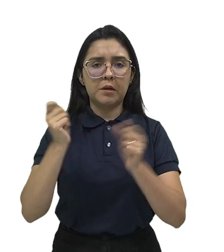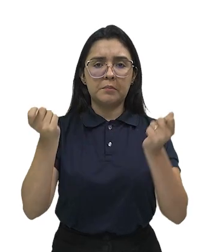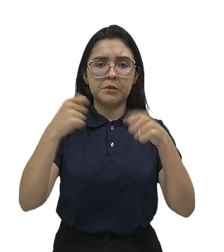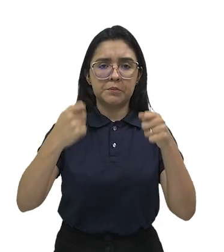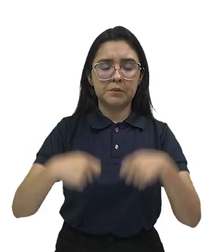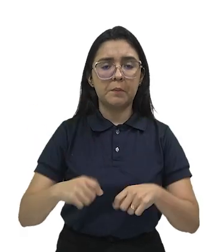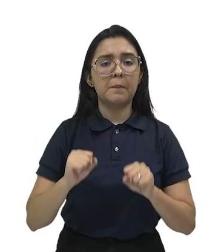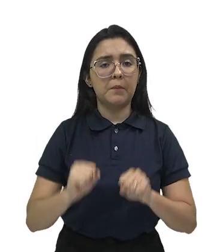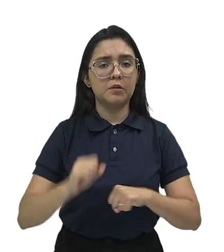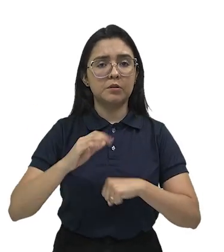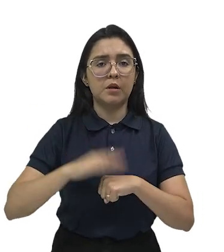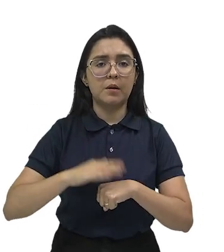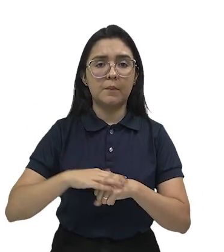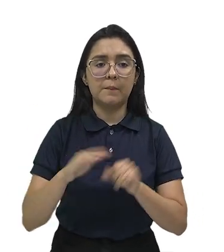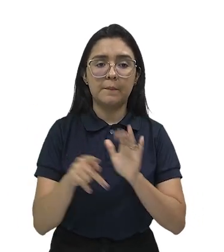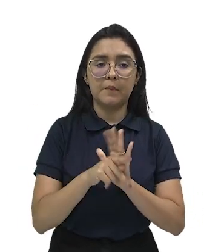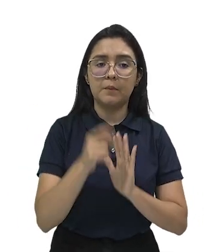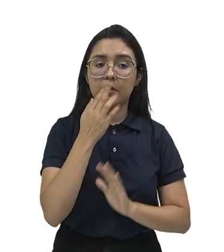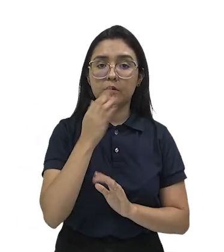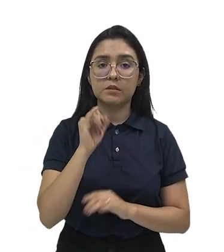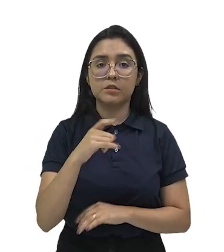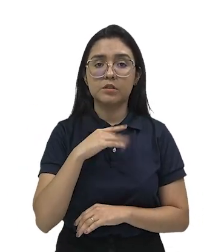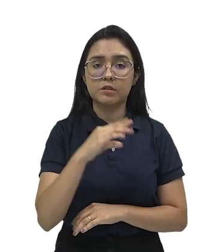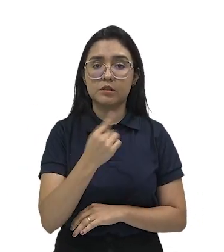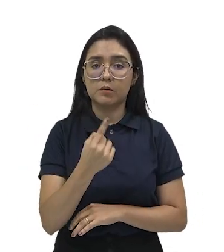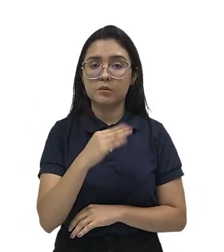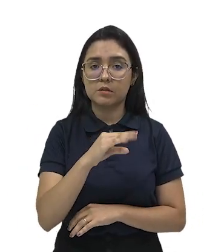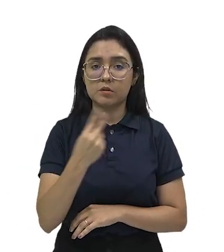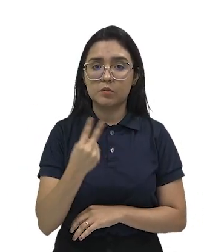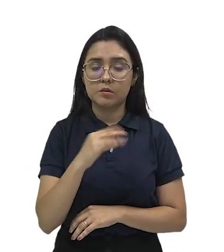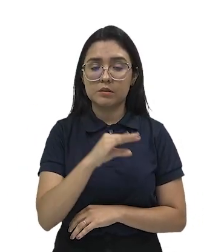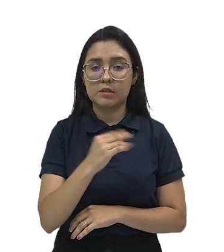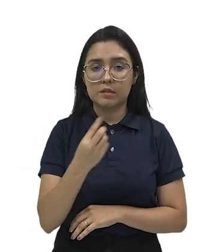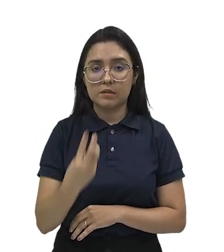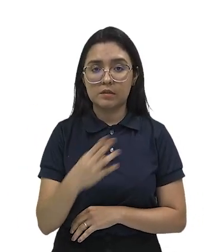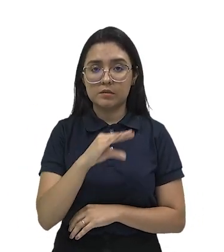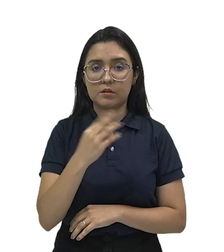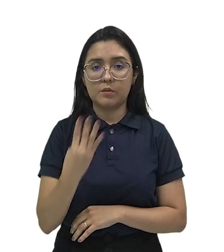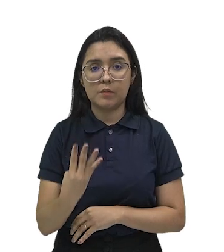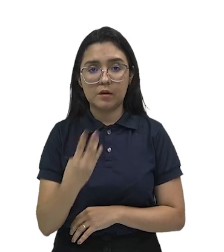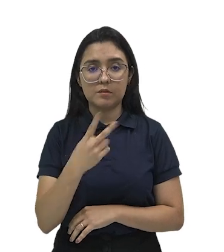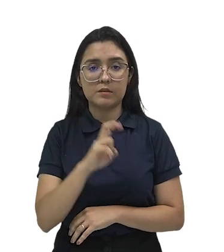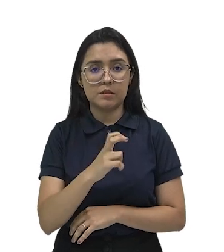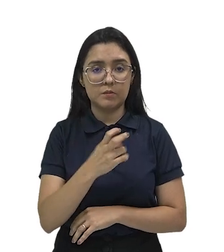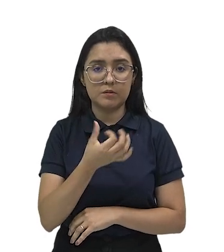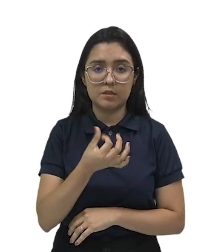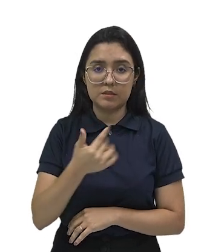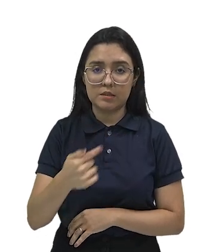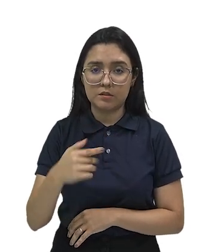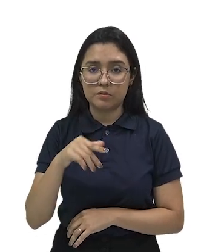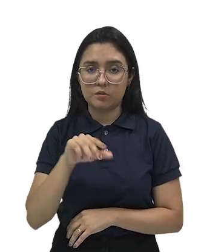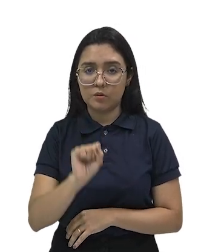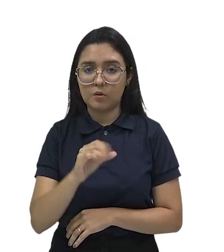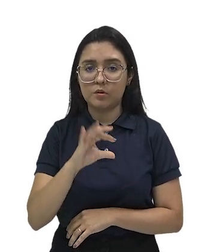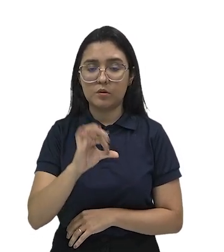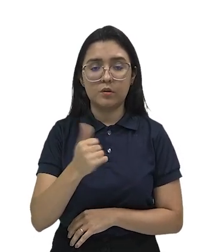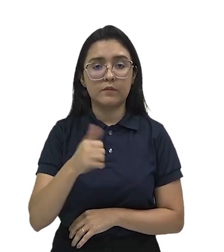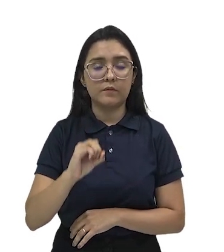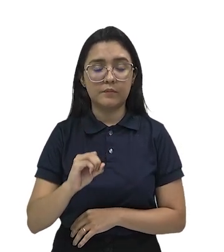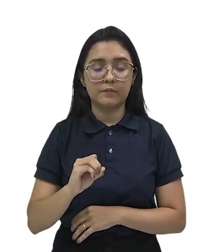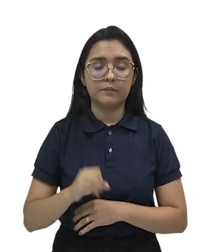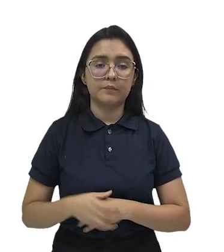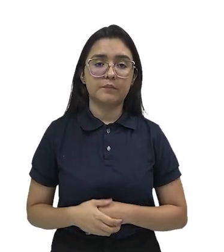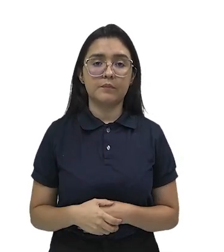cor, já que eu escolhi a letra C. C1, C2, C3, C4, C5, C6, C7,